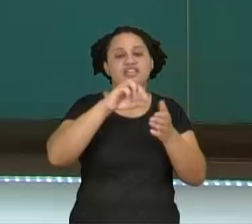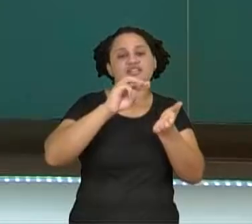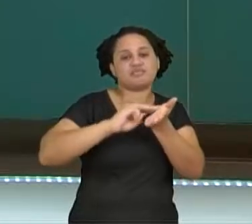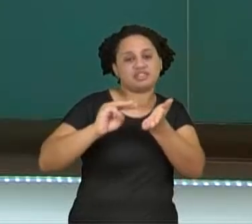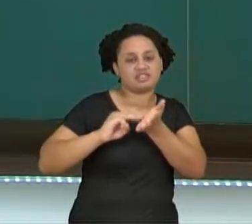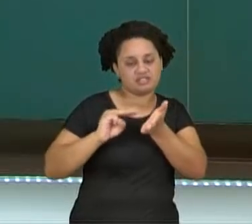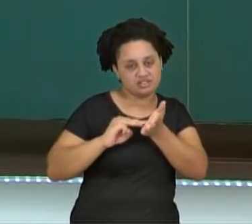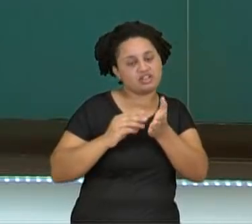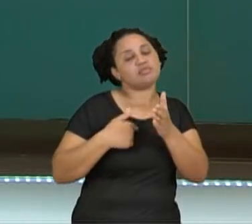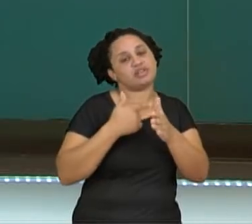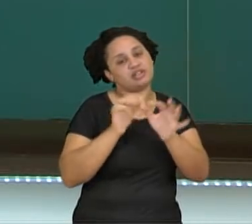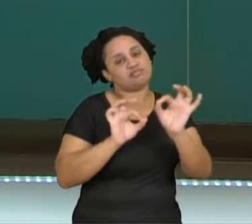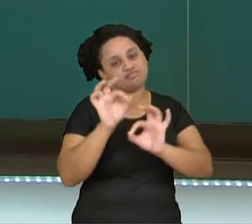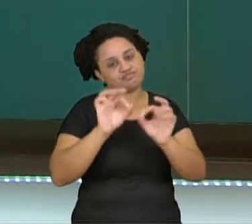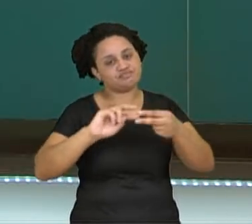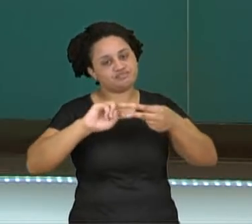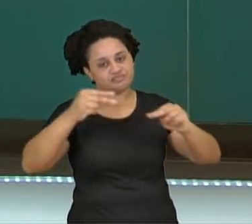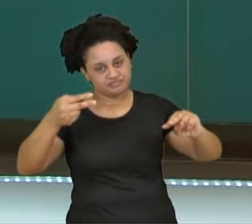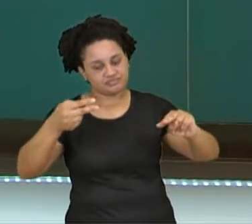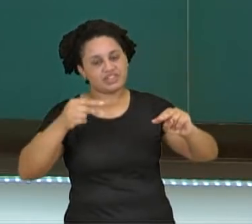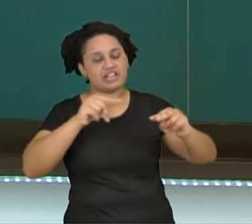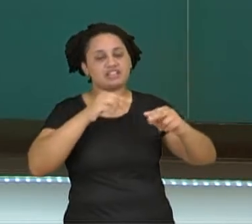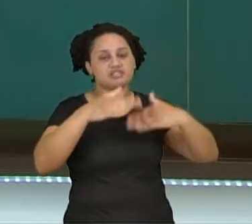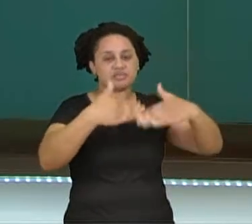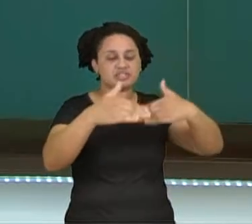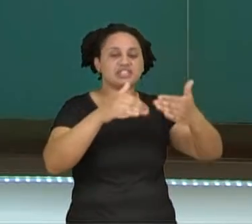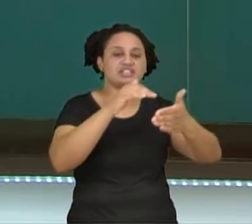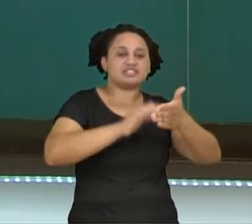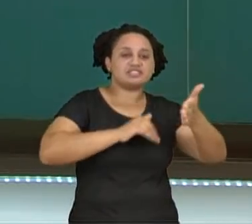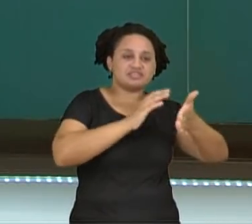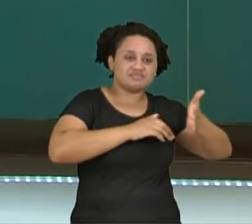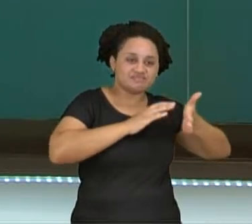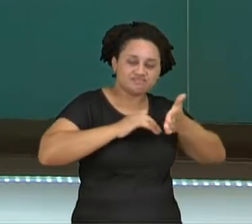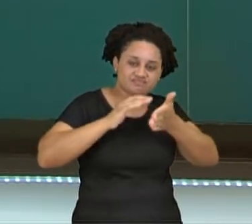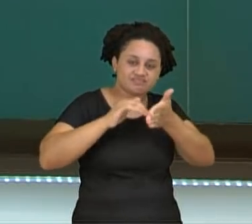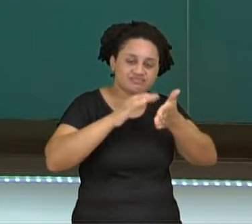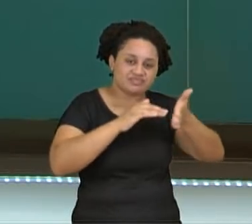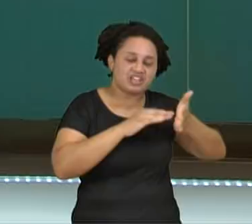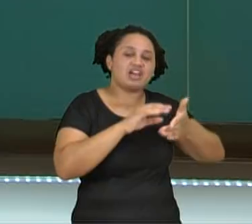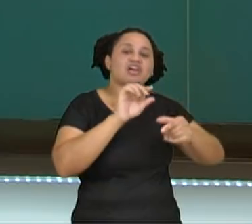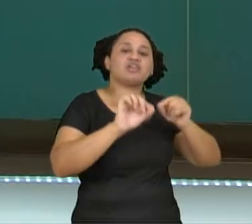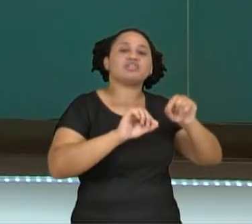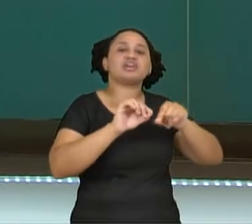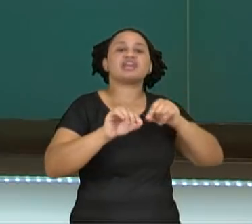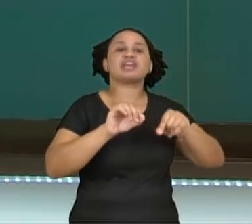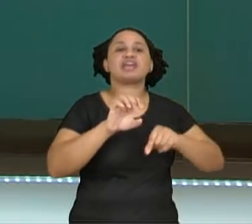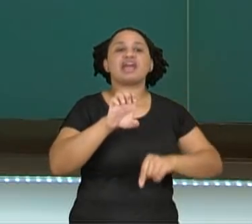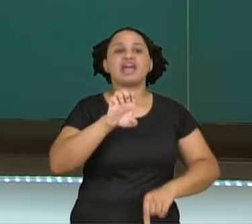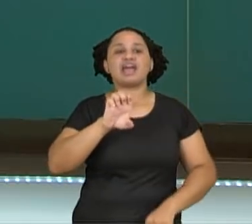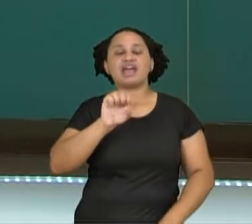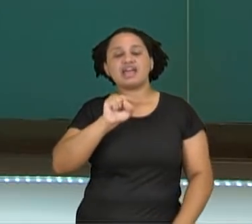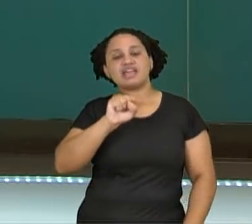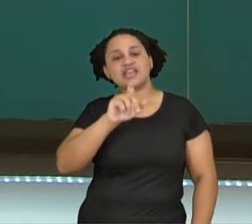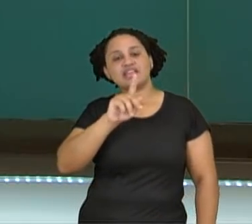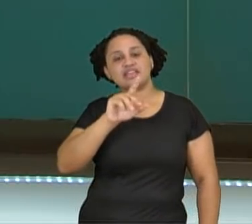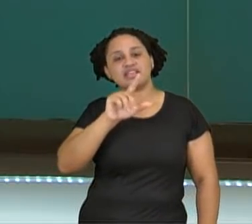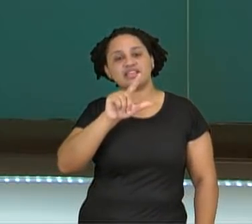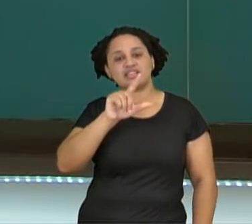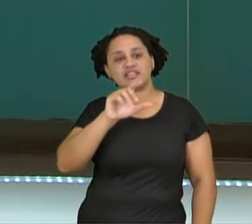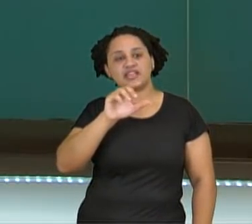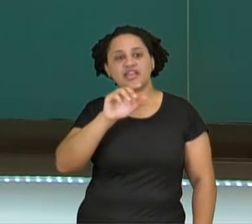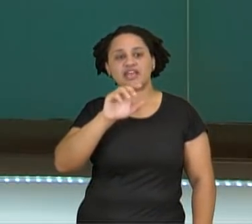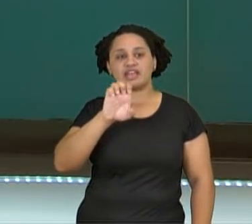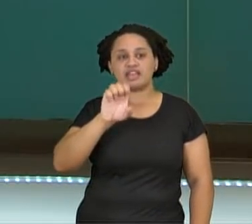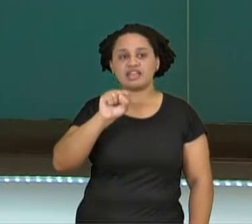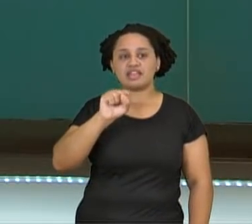codificam a proteína. Esse processo de retirada de introns, a gente chama de splicing, ou então também de processamento